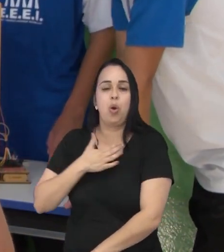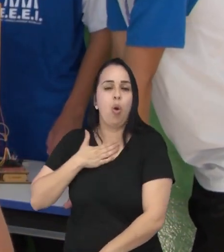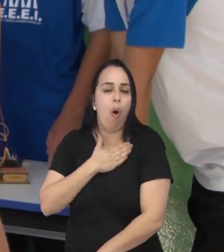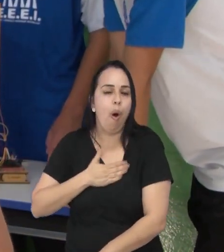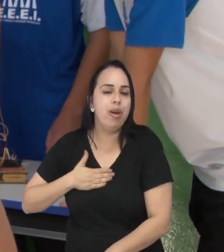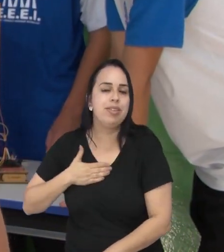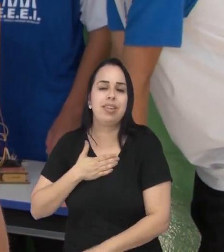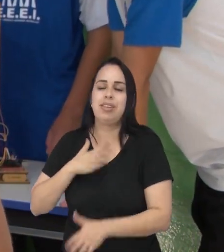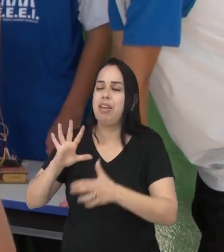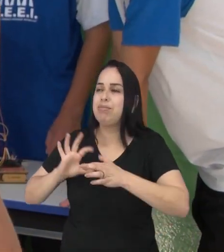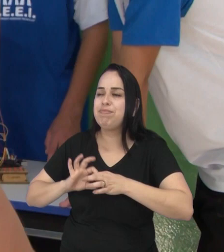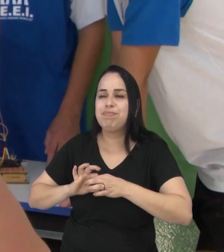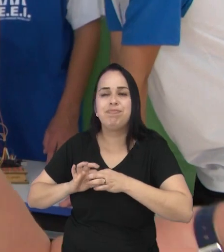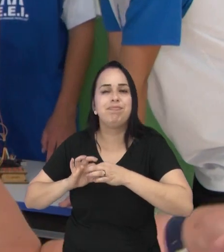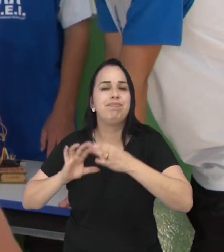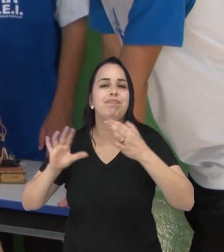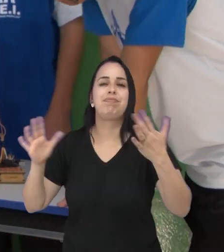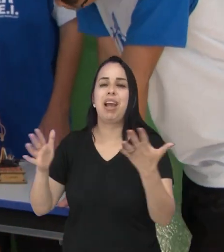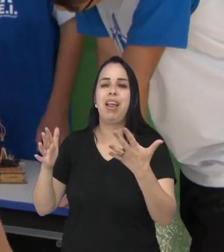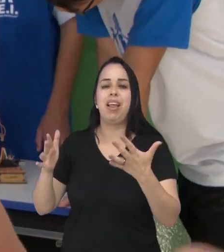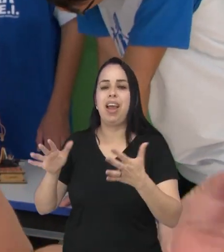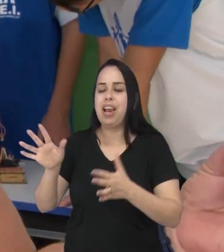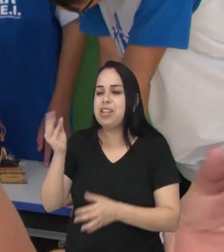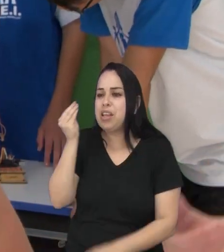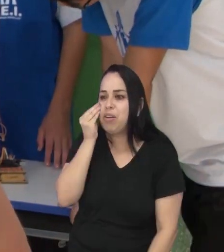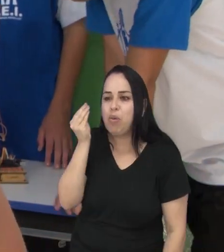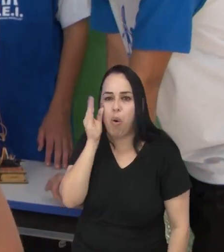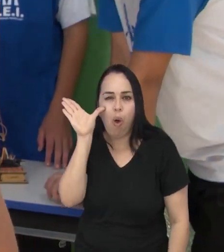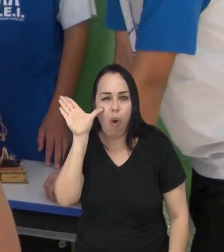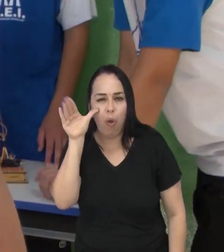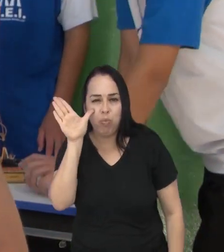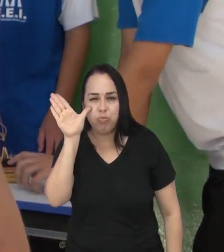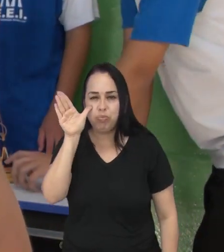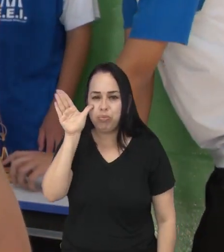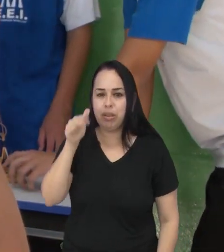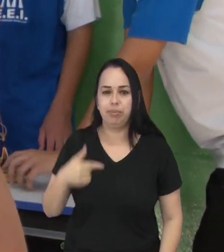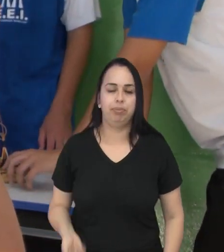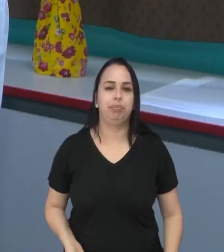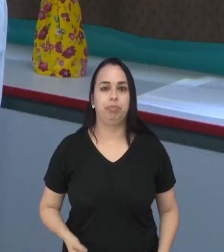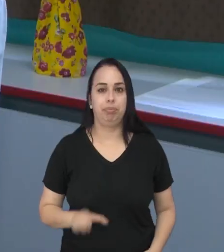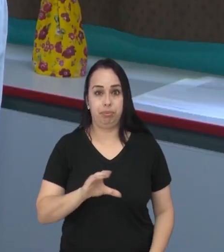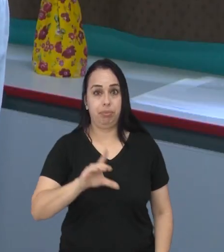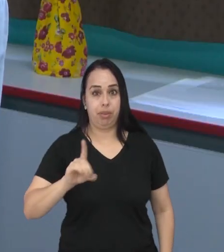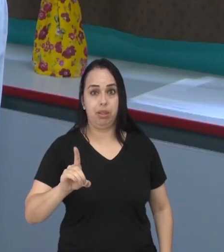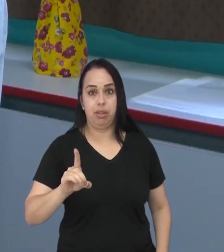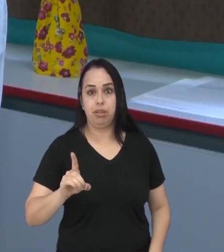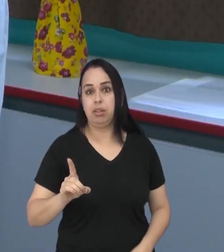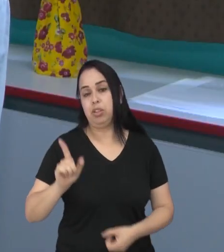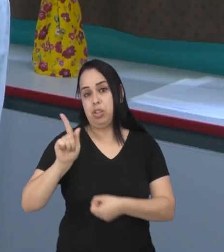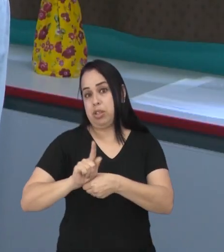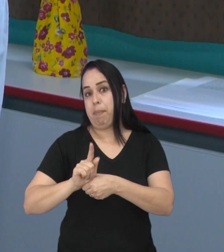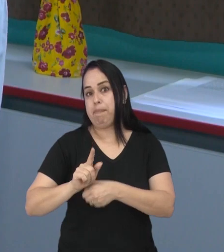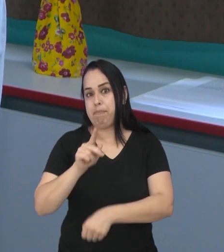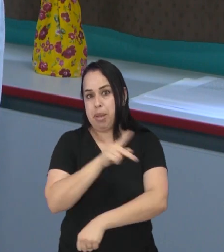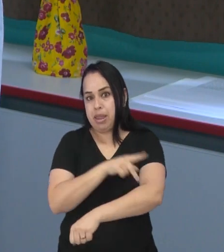ficam soltos, eles mexem, eles buscam melhorar. O coordenador de gestão pedagógica afirma